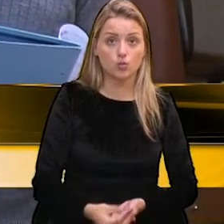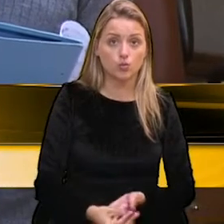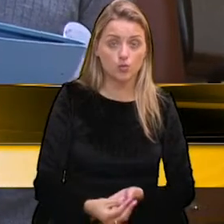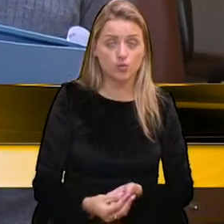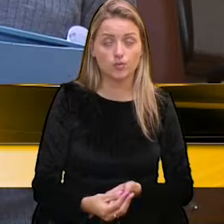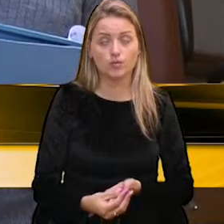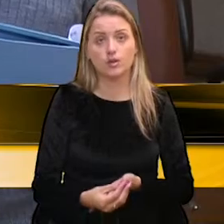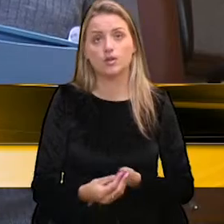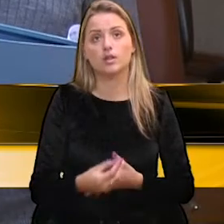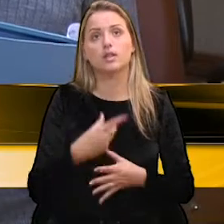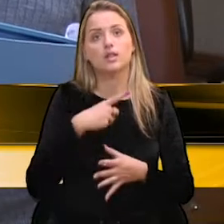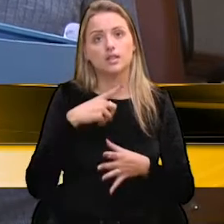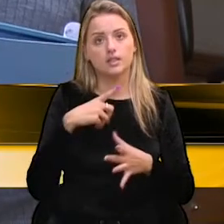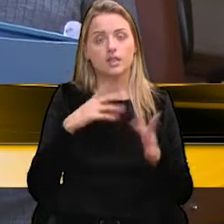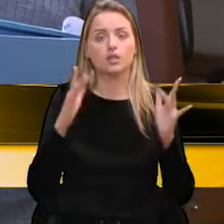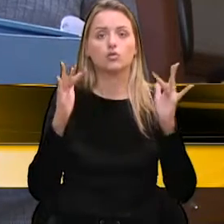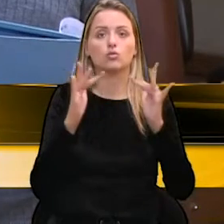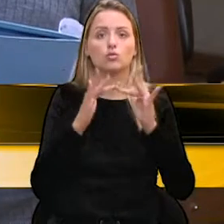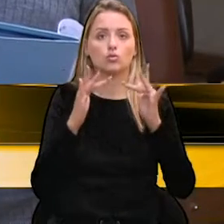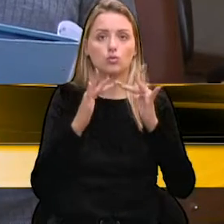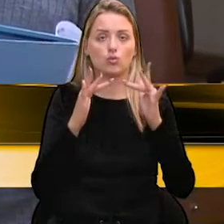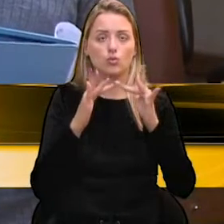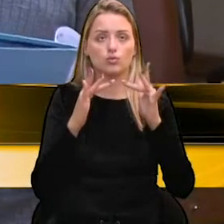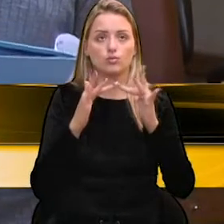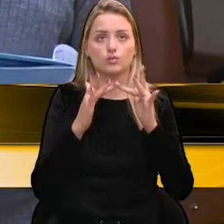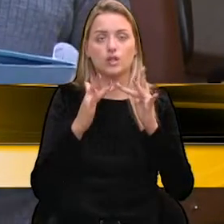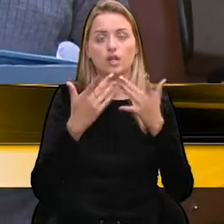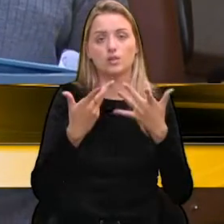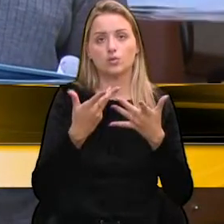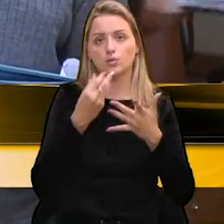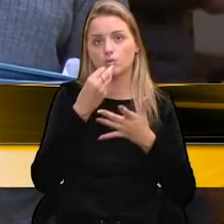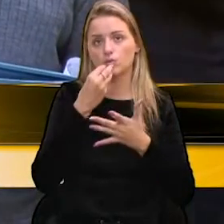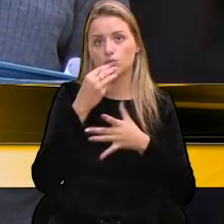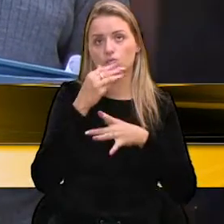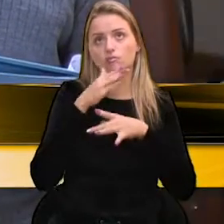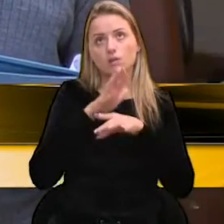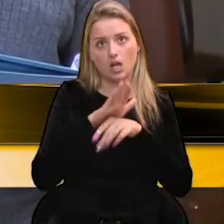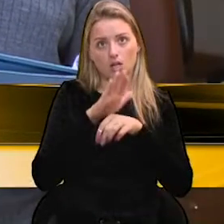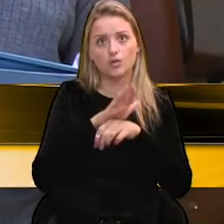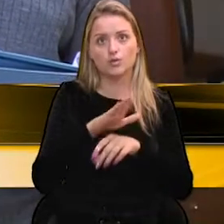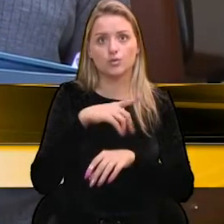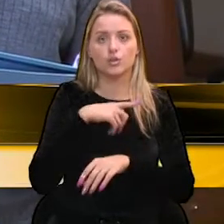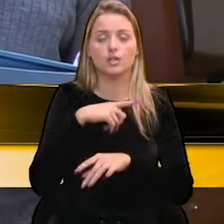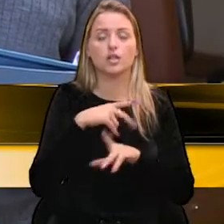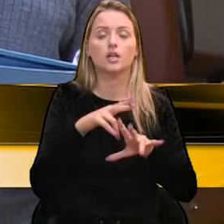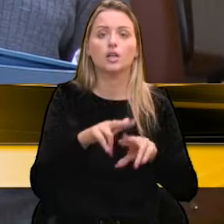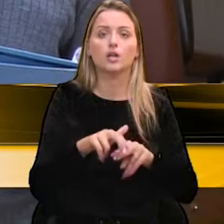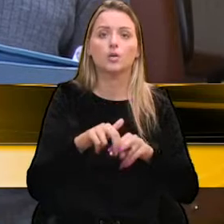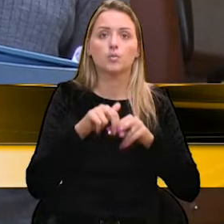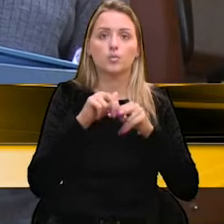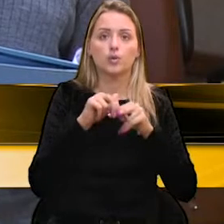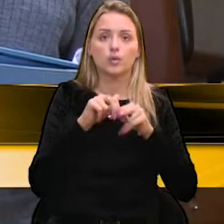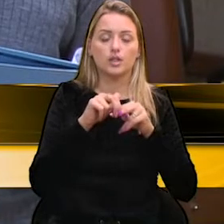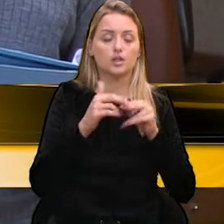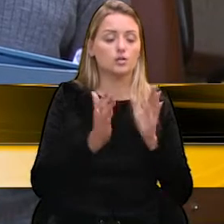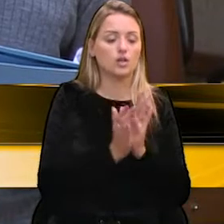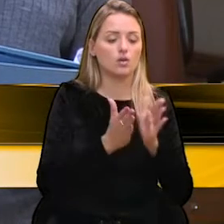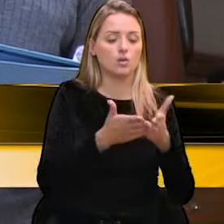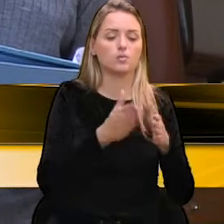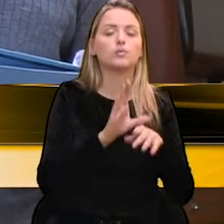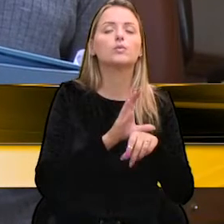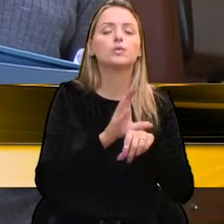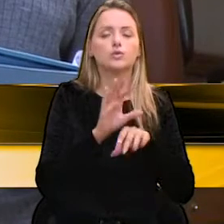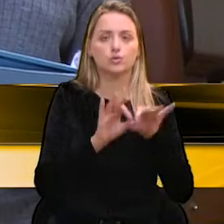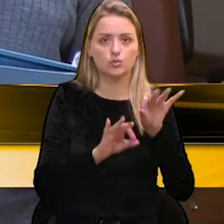Estado, desfrutando então do benefício aliures mencionado. Assim sendo, ratifica esta Comissão de